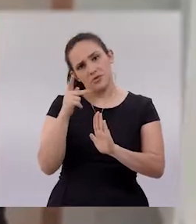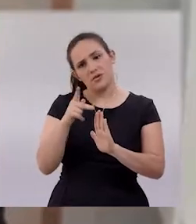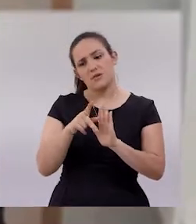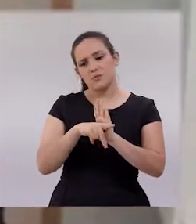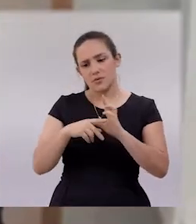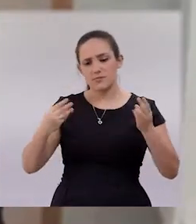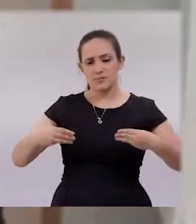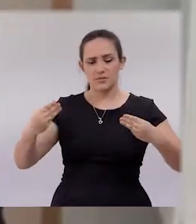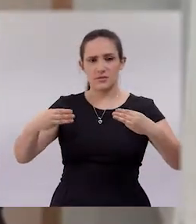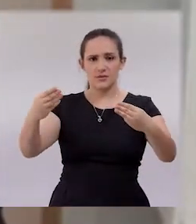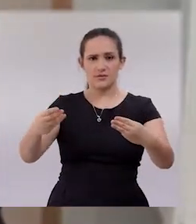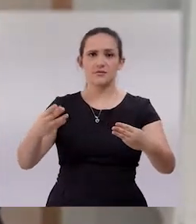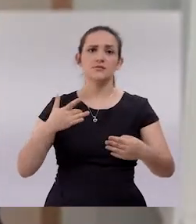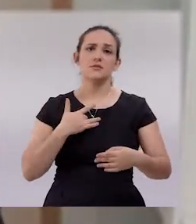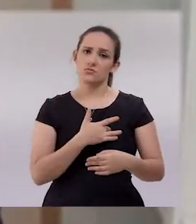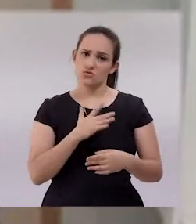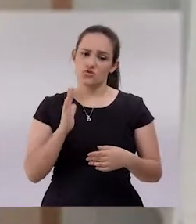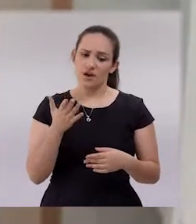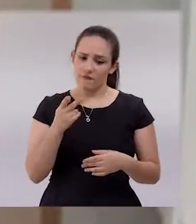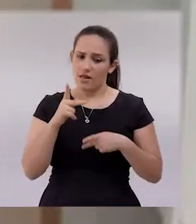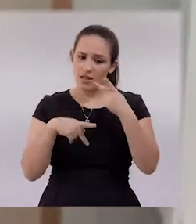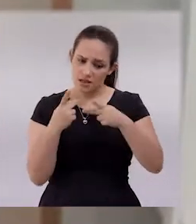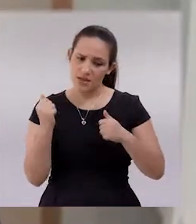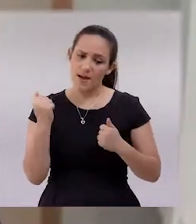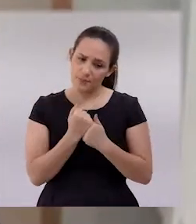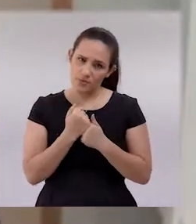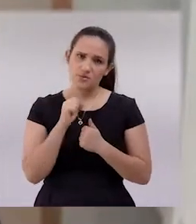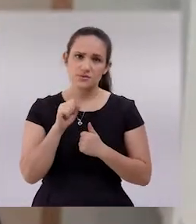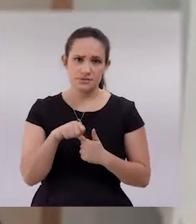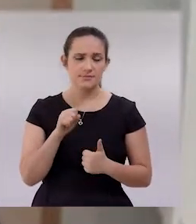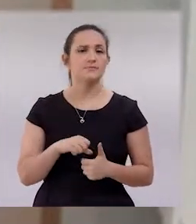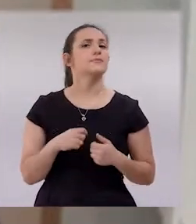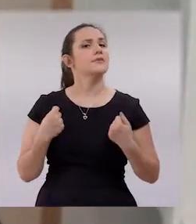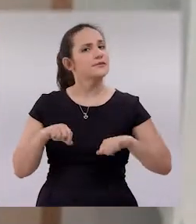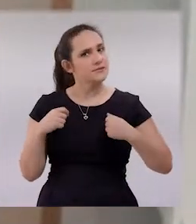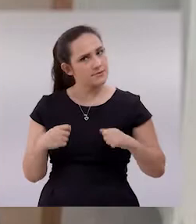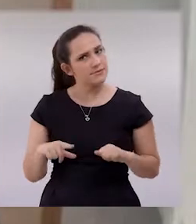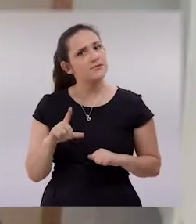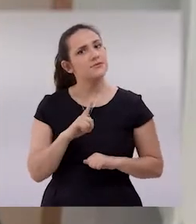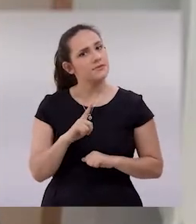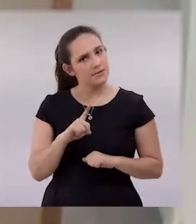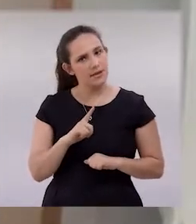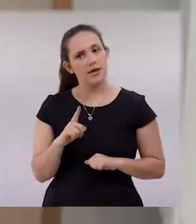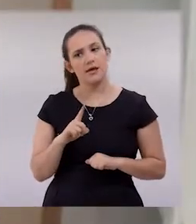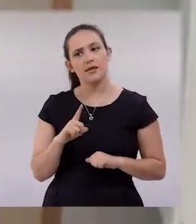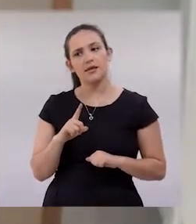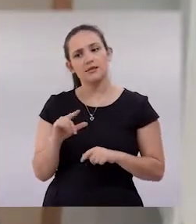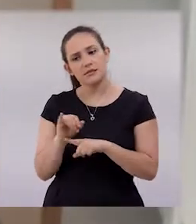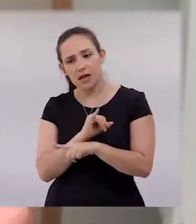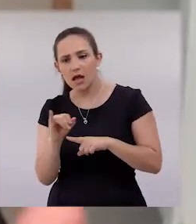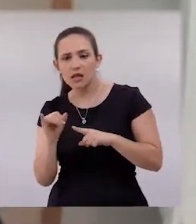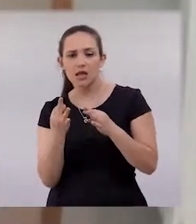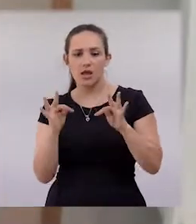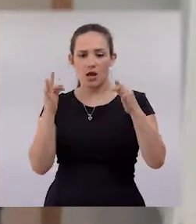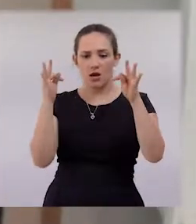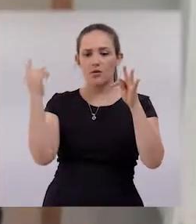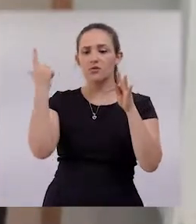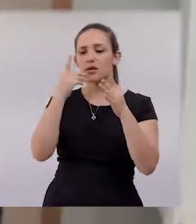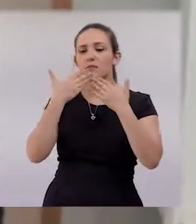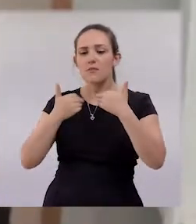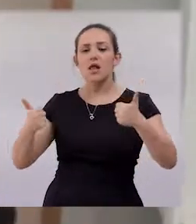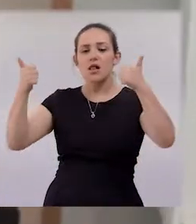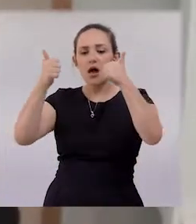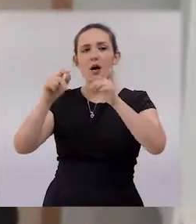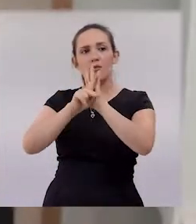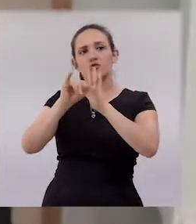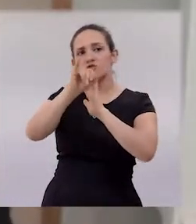do Ministério da Saúde apoiando a telesaúde como forma de melhorar os